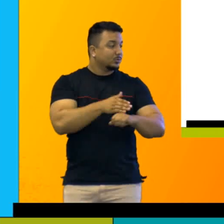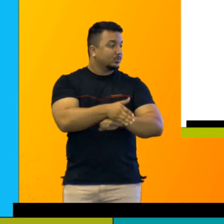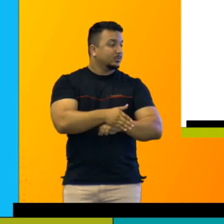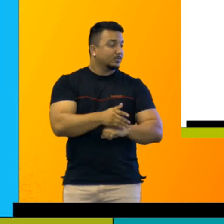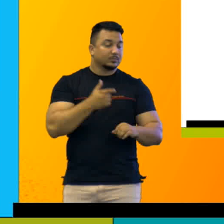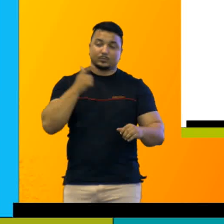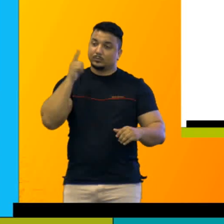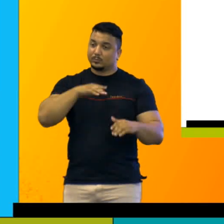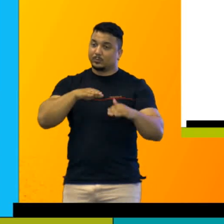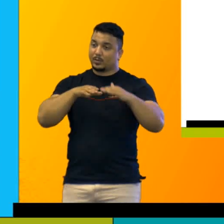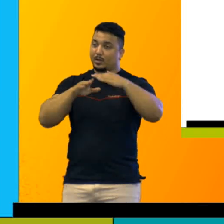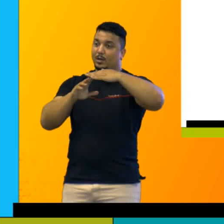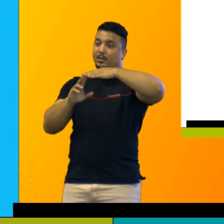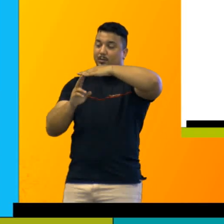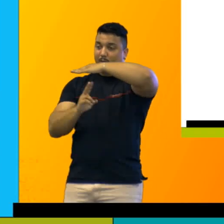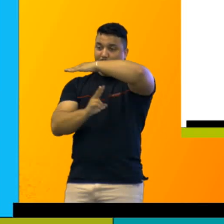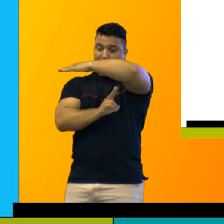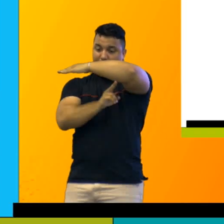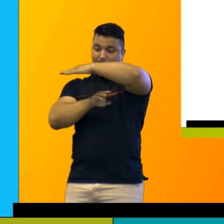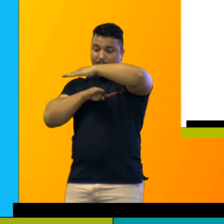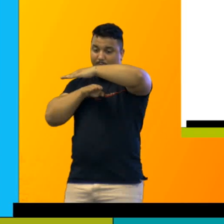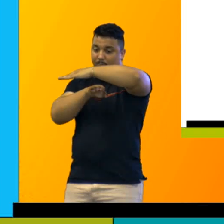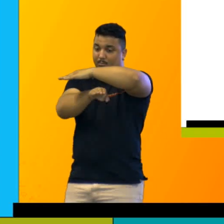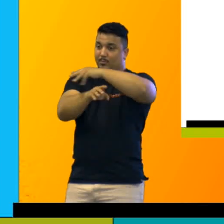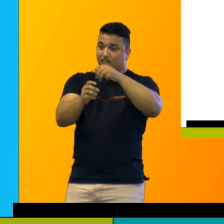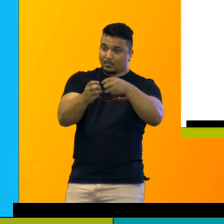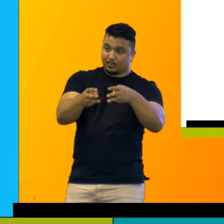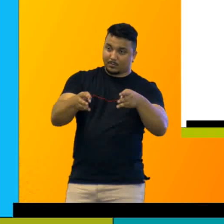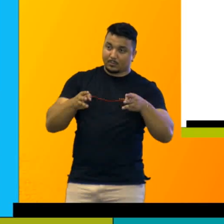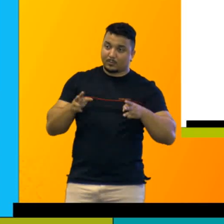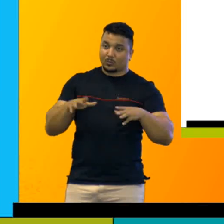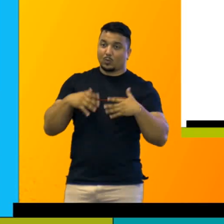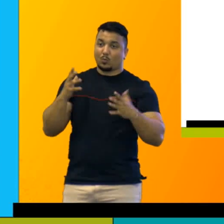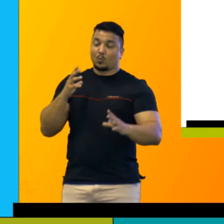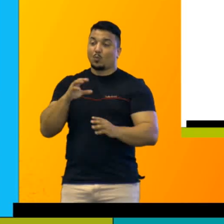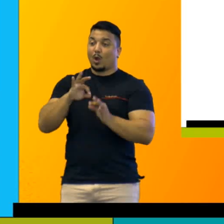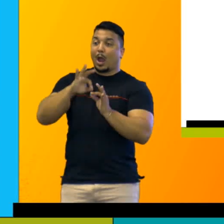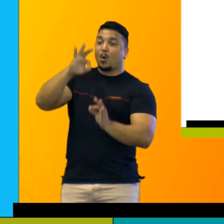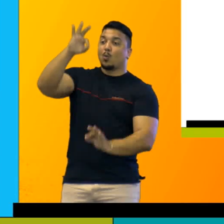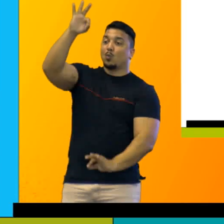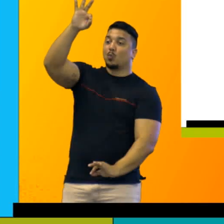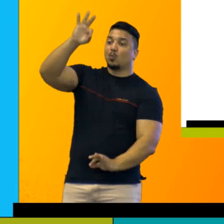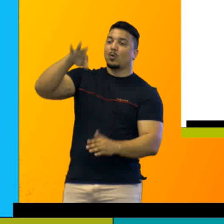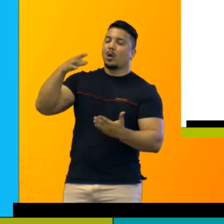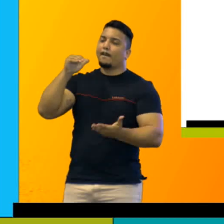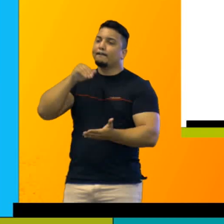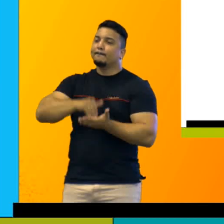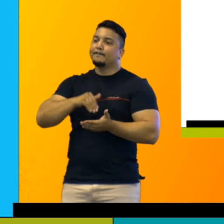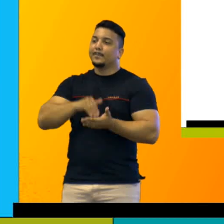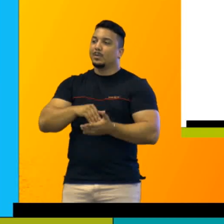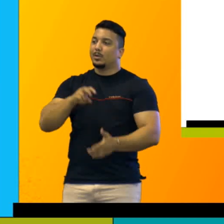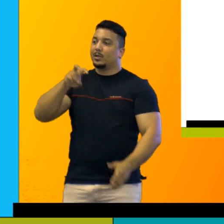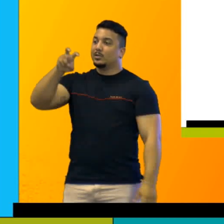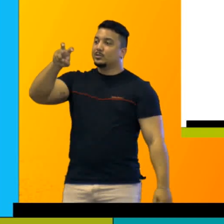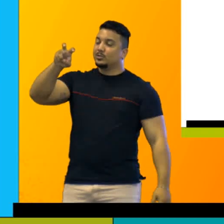um viaduto é que a altura total do veículo com a carga seja no mínimo